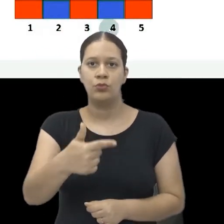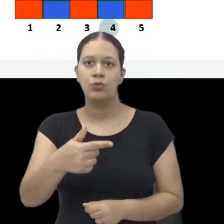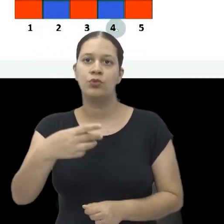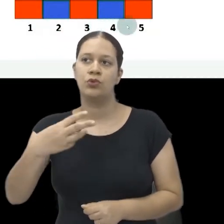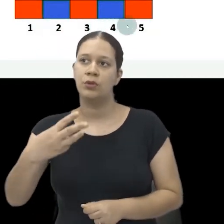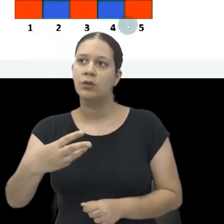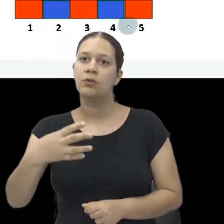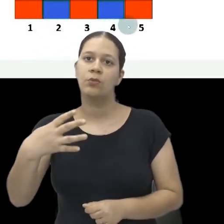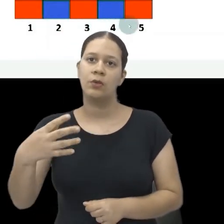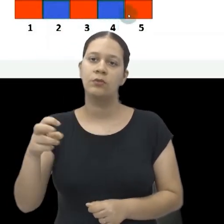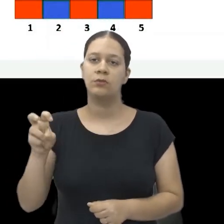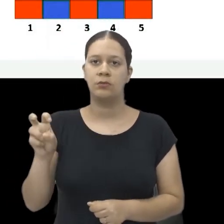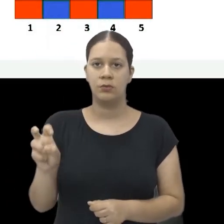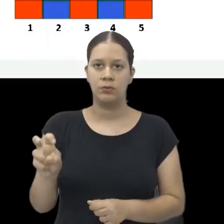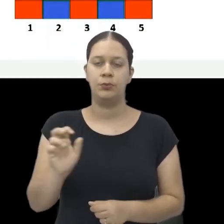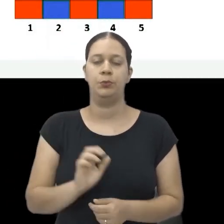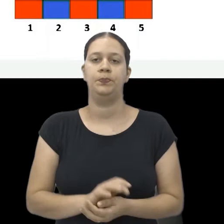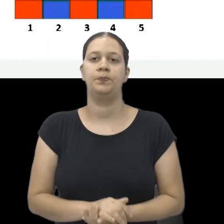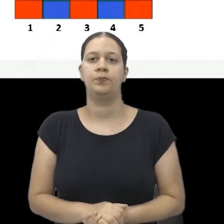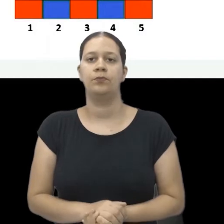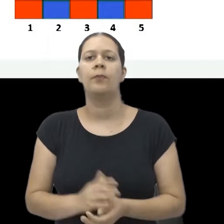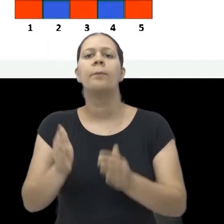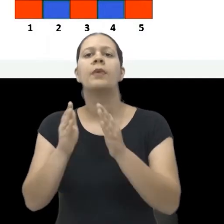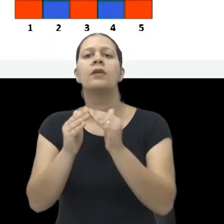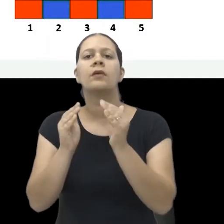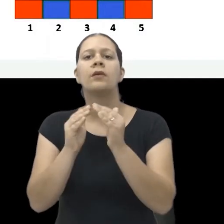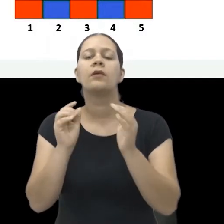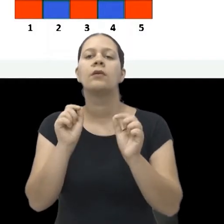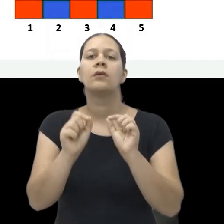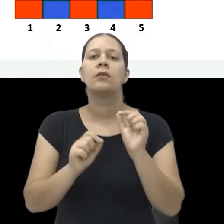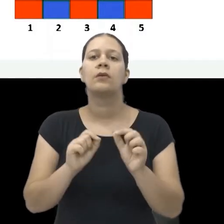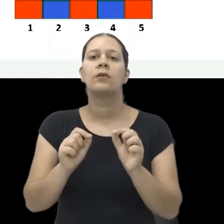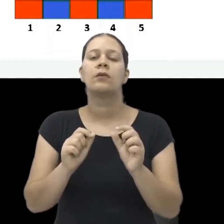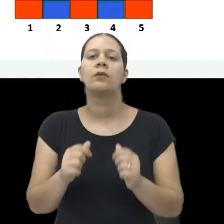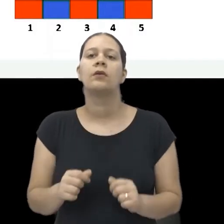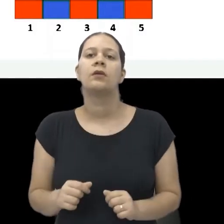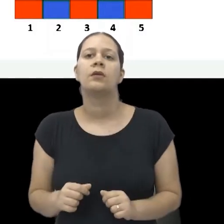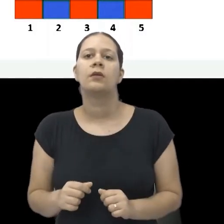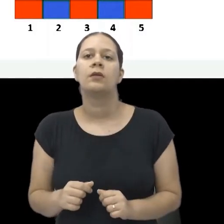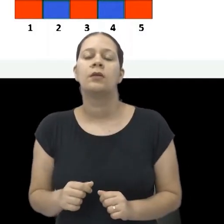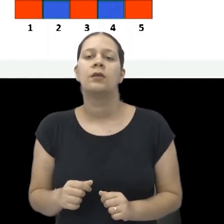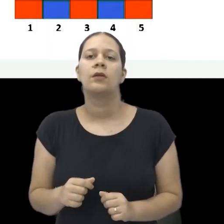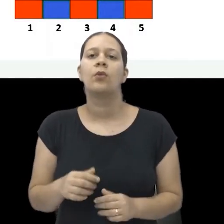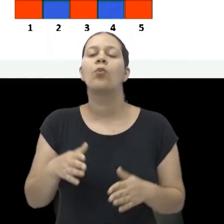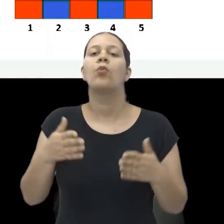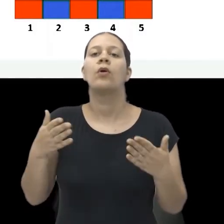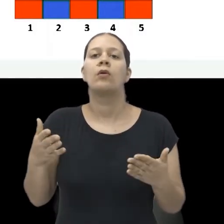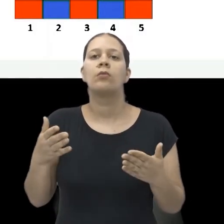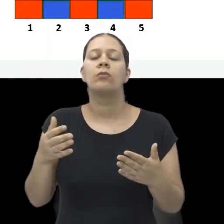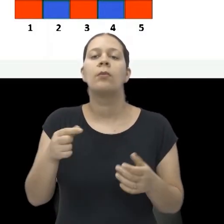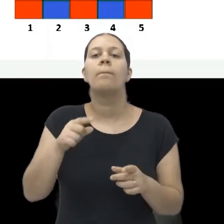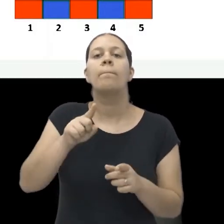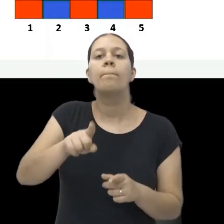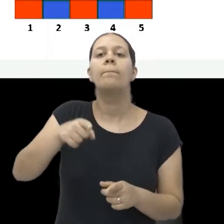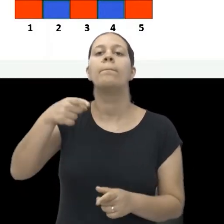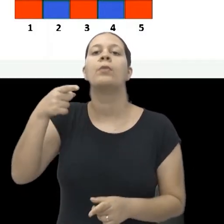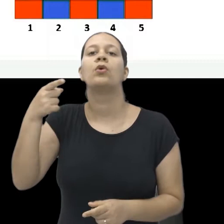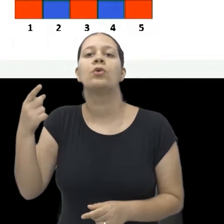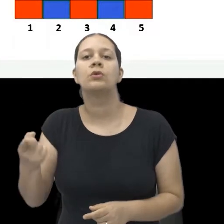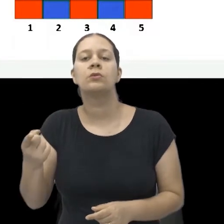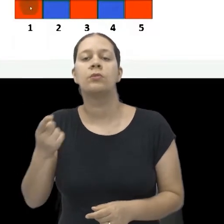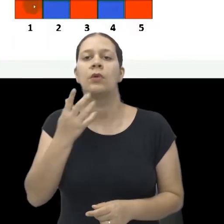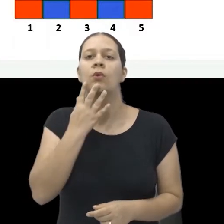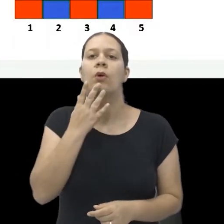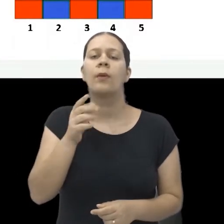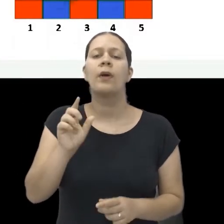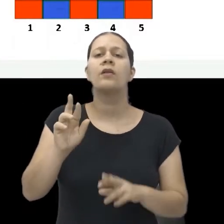2, 3, 4 e 5. Vamos ver o que é que se pede. A cor da barra do termo seguinte. Veja, eu